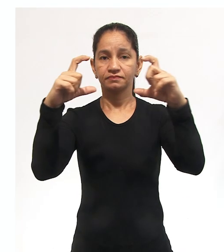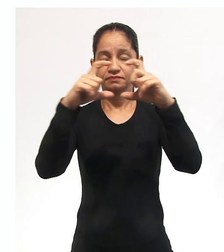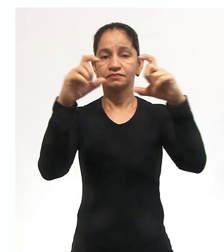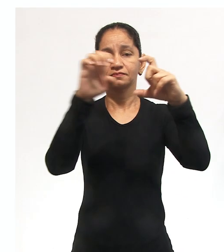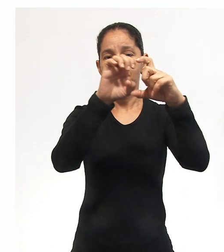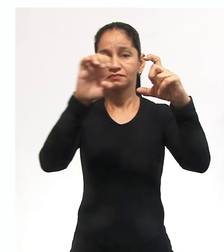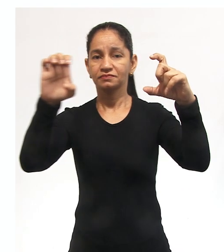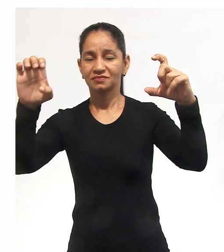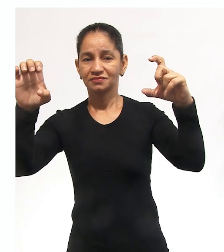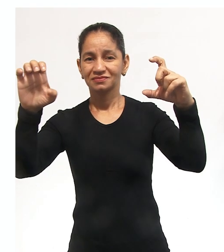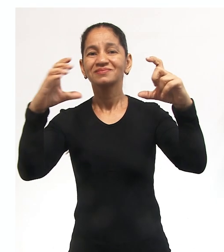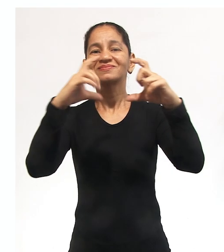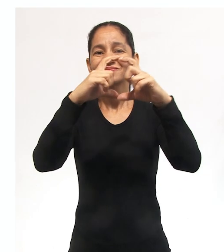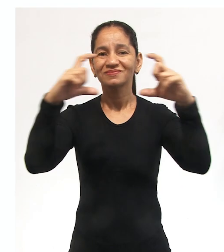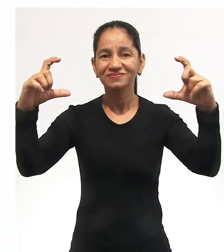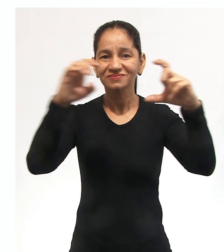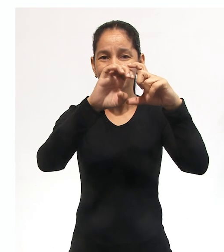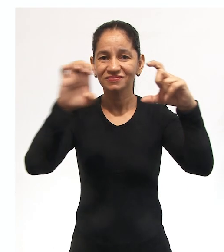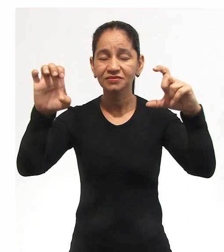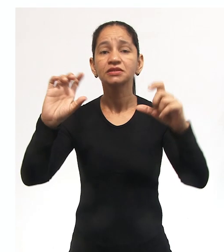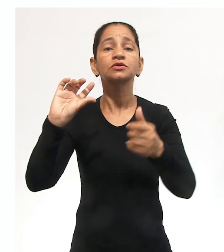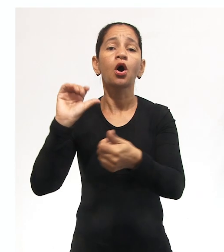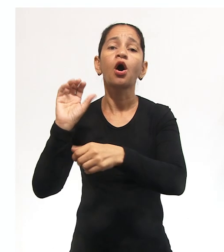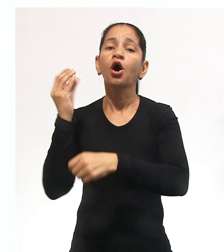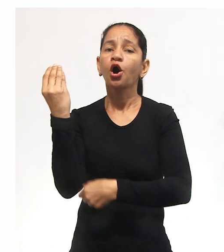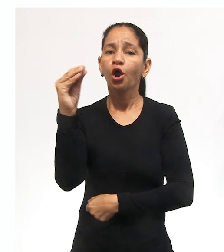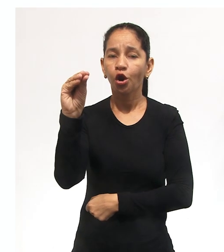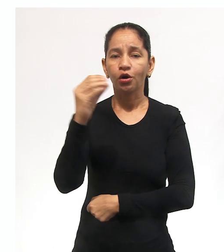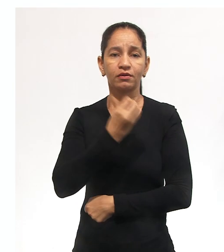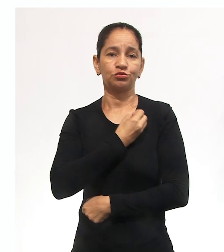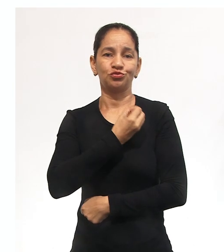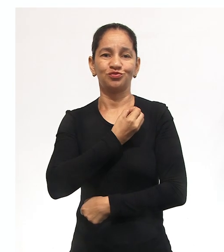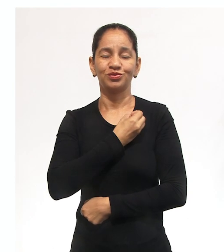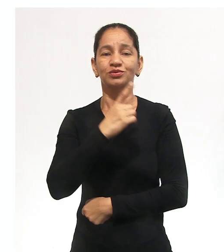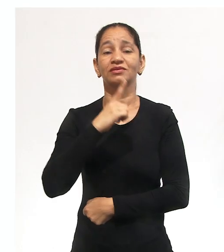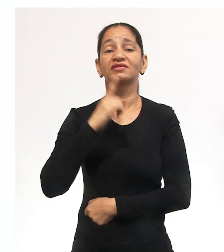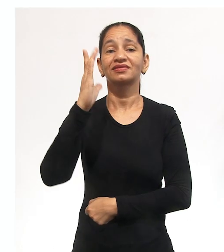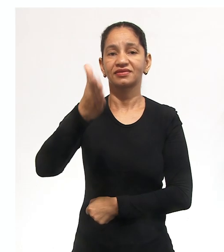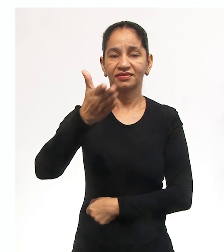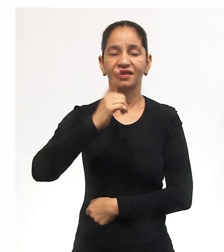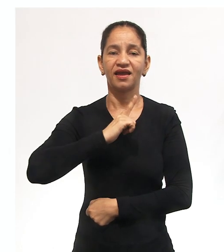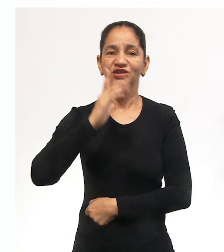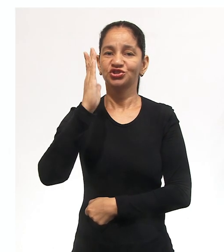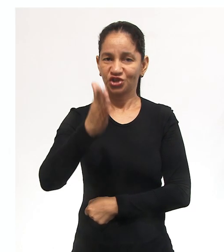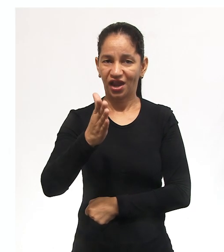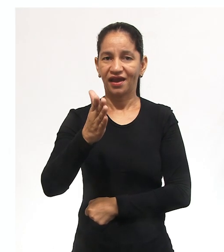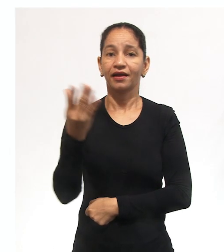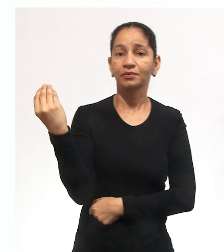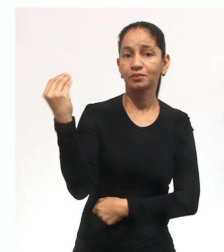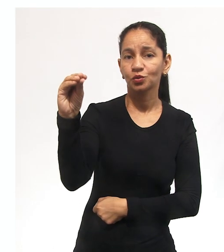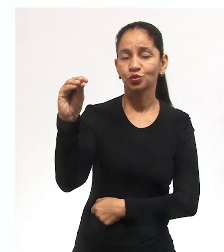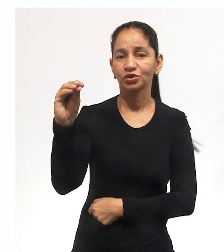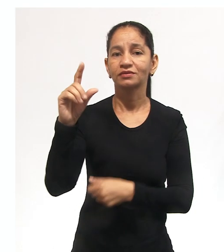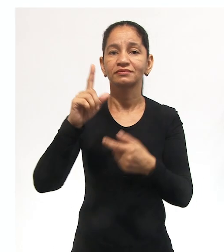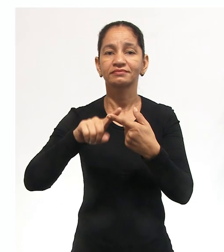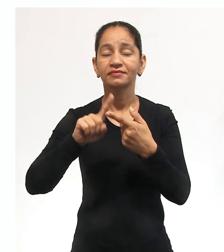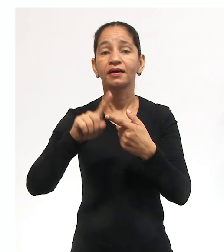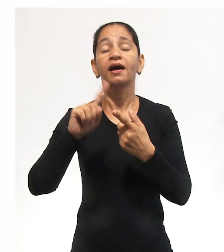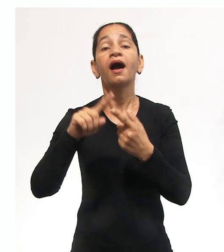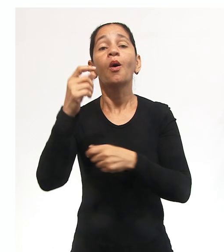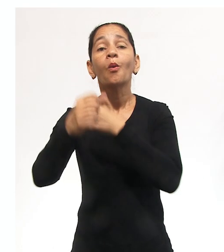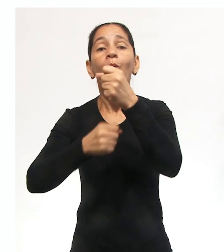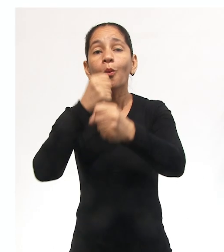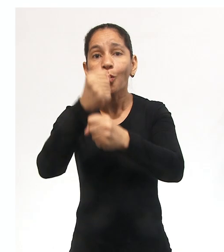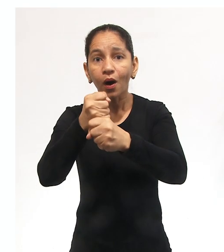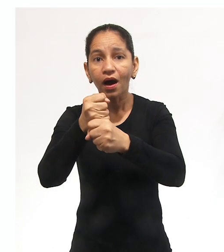fórmula, a nossa equação, e aí a gente vai substituir os valores, né? A taxa que eu quero mudar, né? Vai ser a taxa